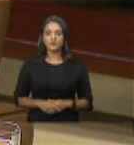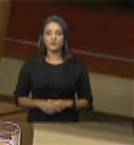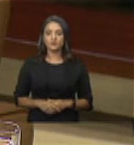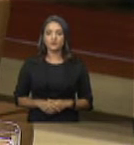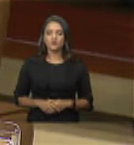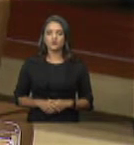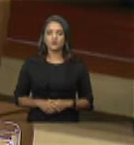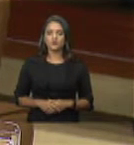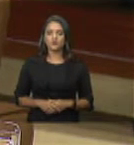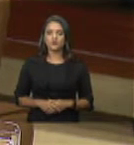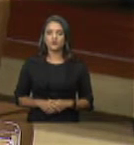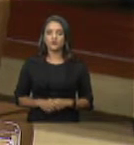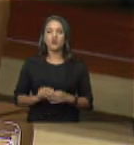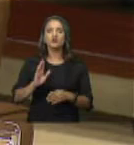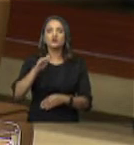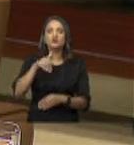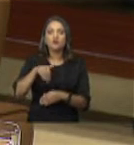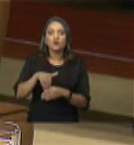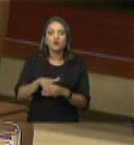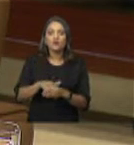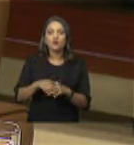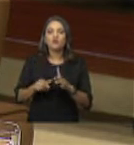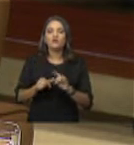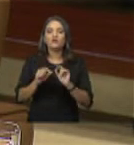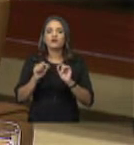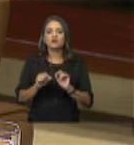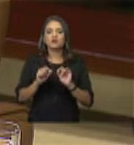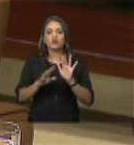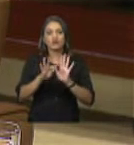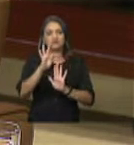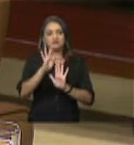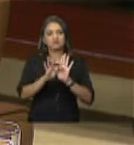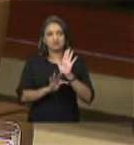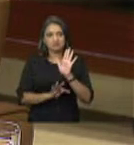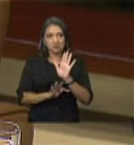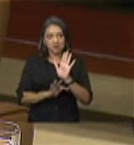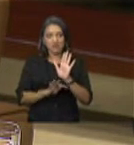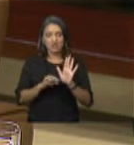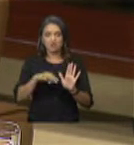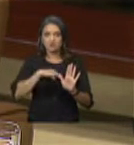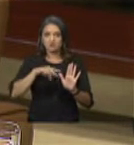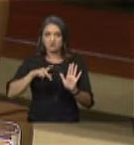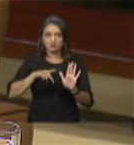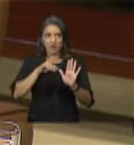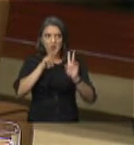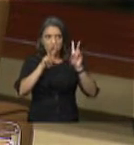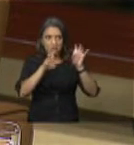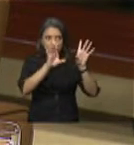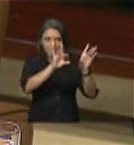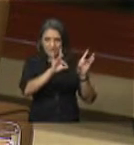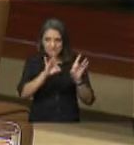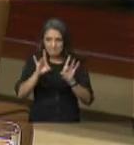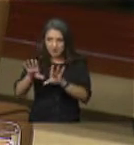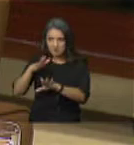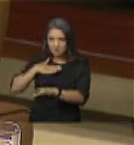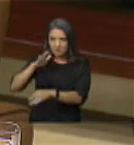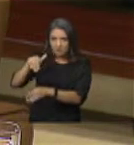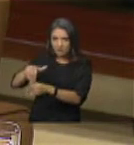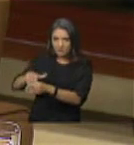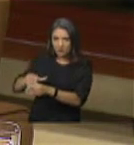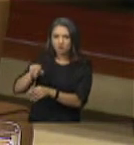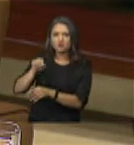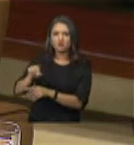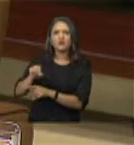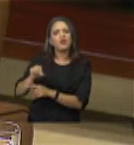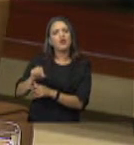é transcrevo da manifestação do Ministério Público algo que me parece dotado de uma